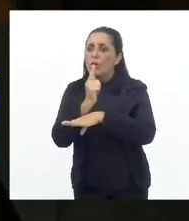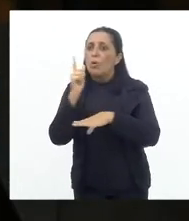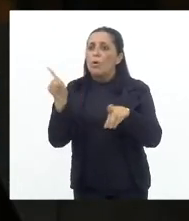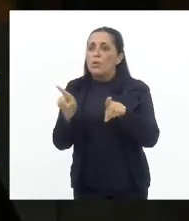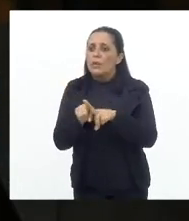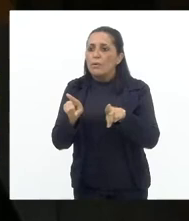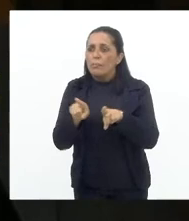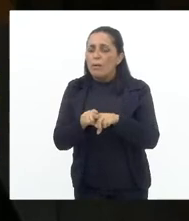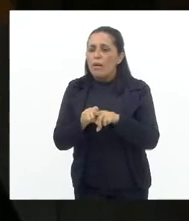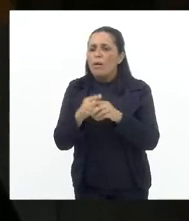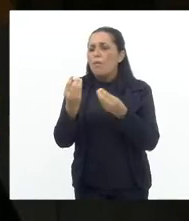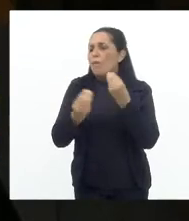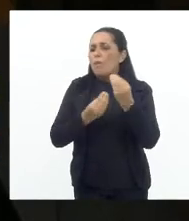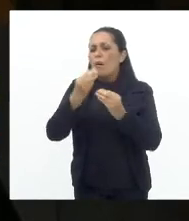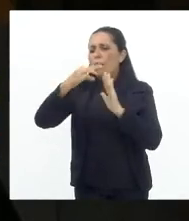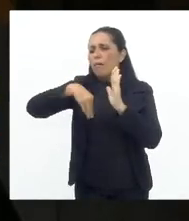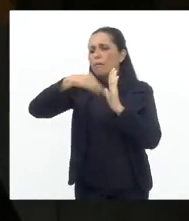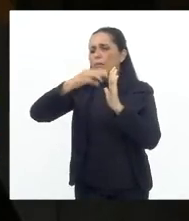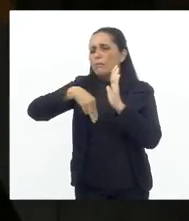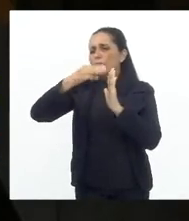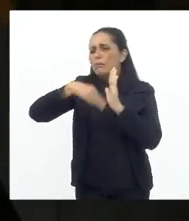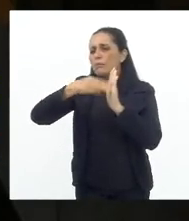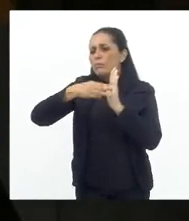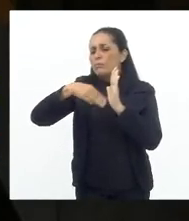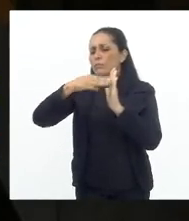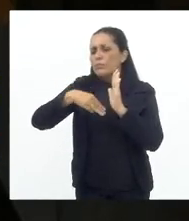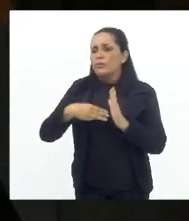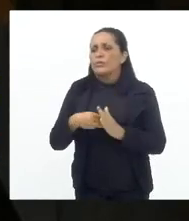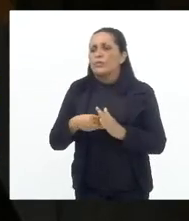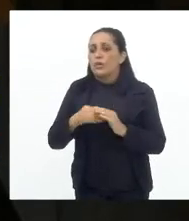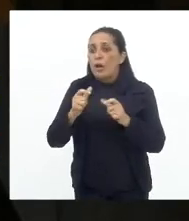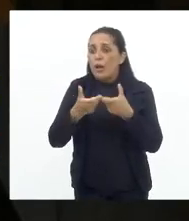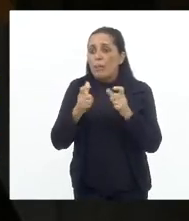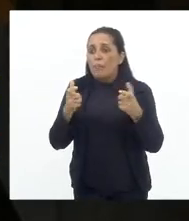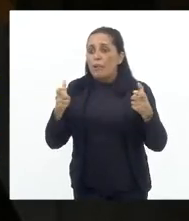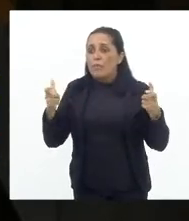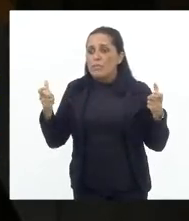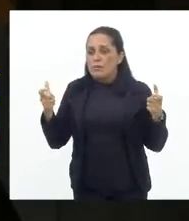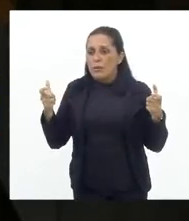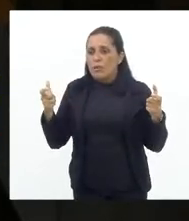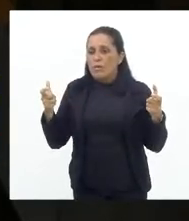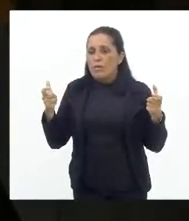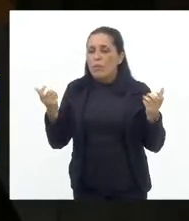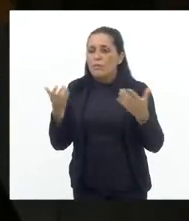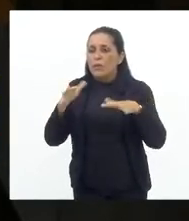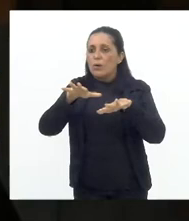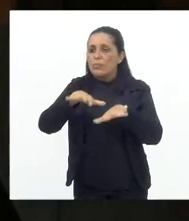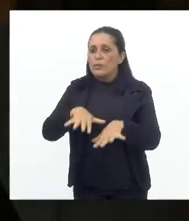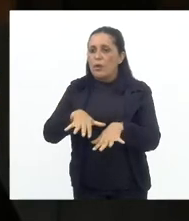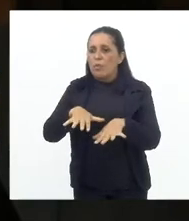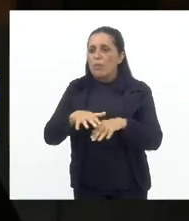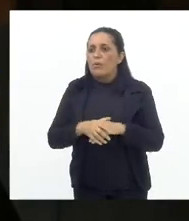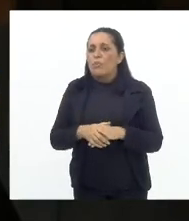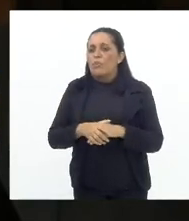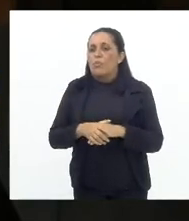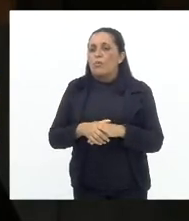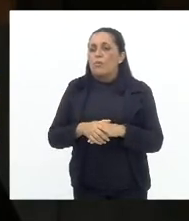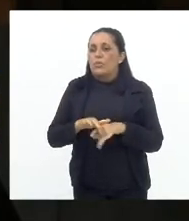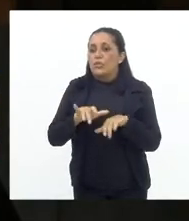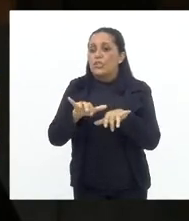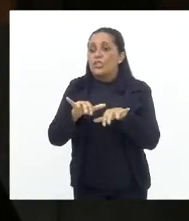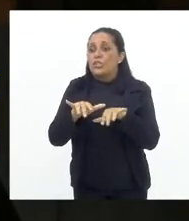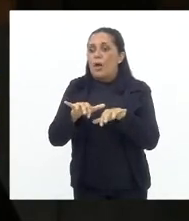em mecanismos de ampliação da inclusão digital